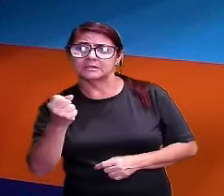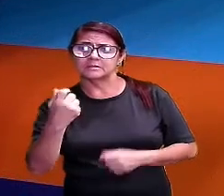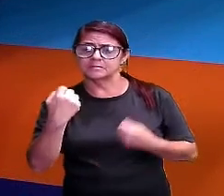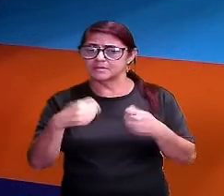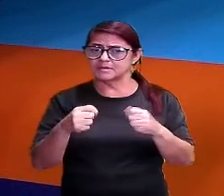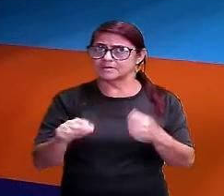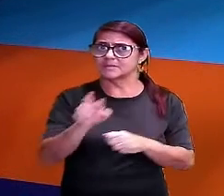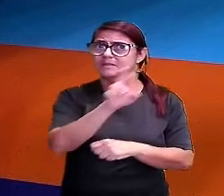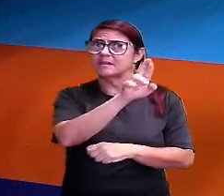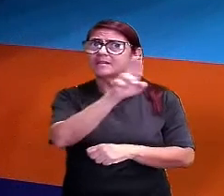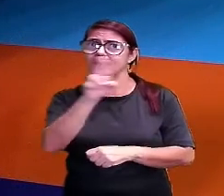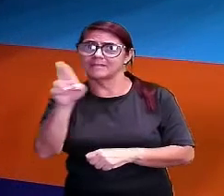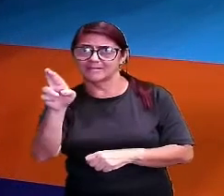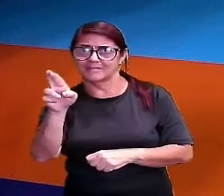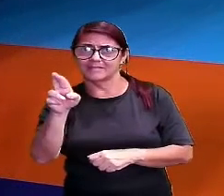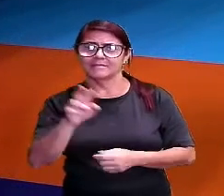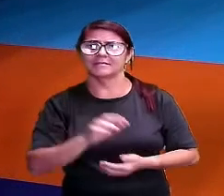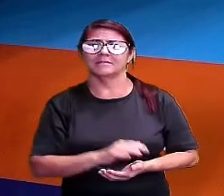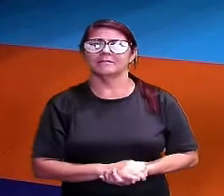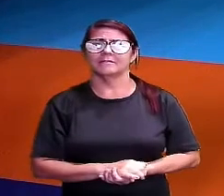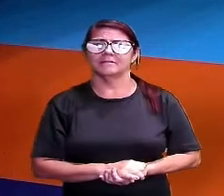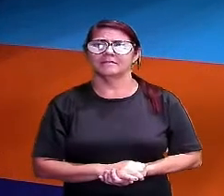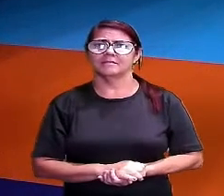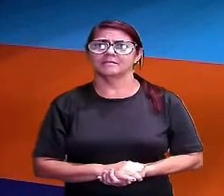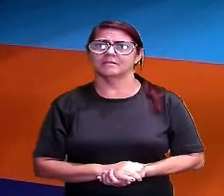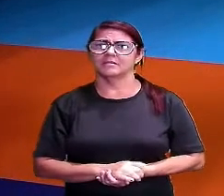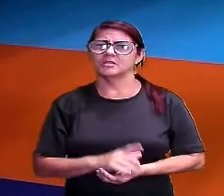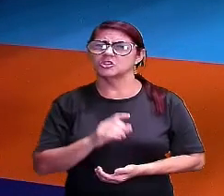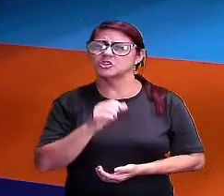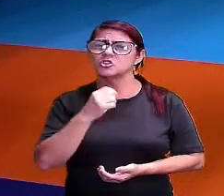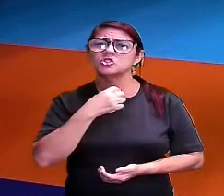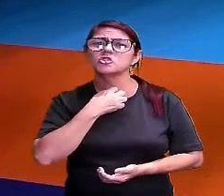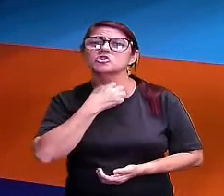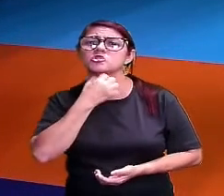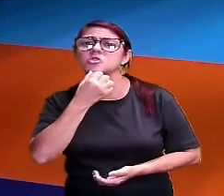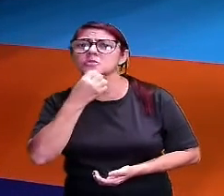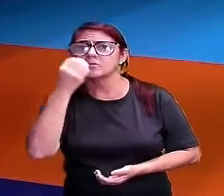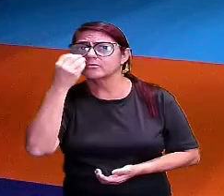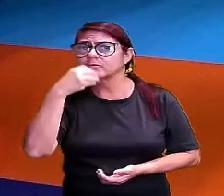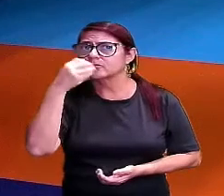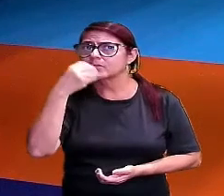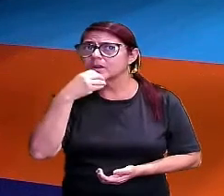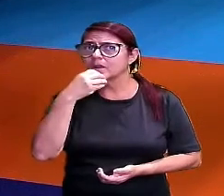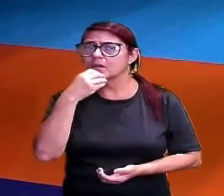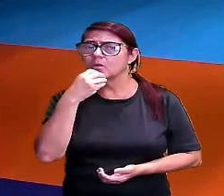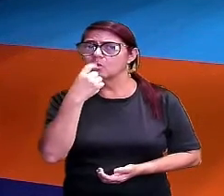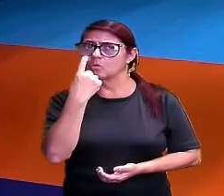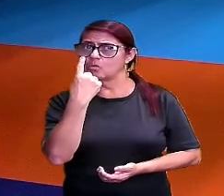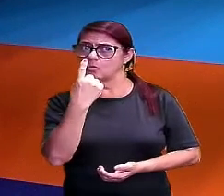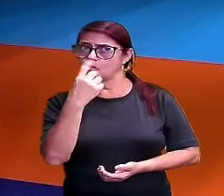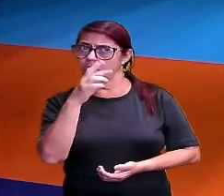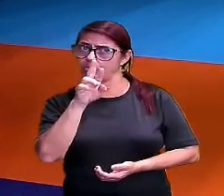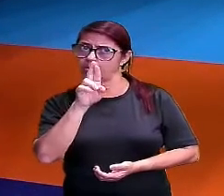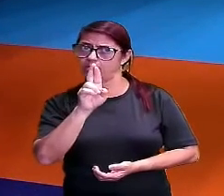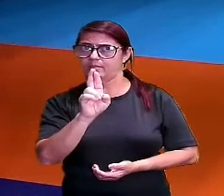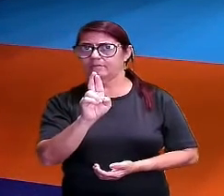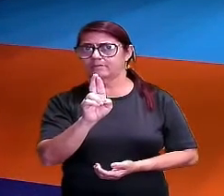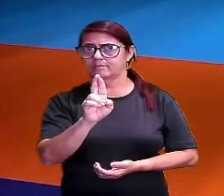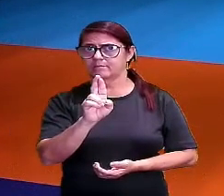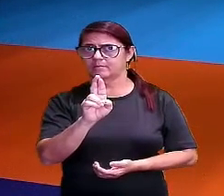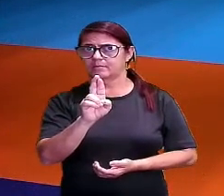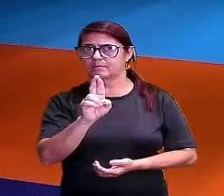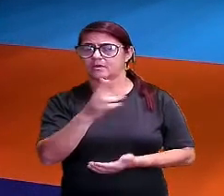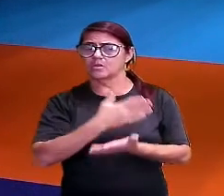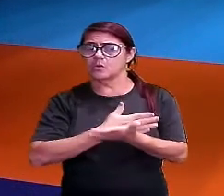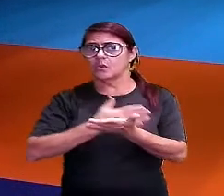duas letras R, é o RR. Se tiver o som fraco, apenas um R, tá? E no